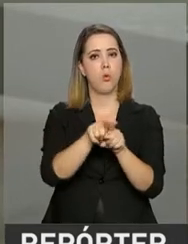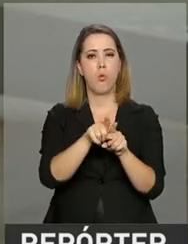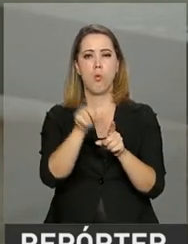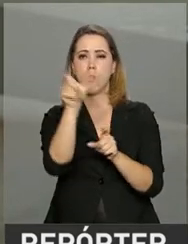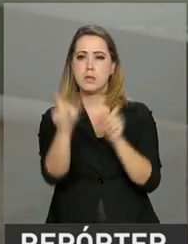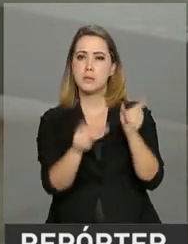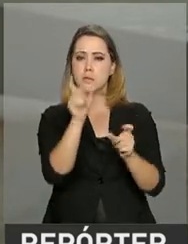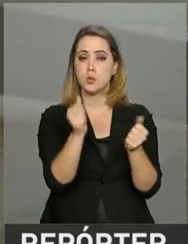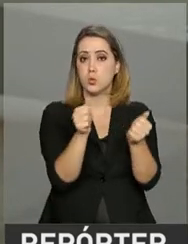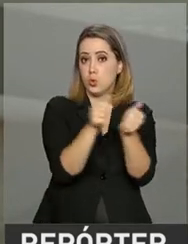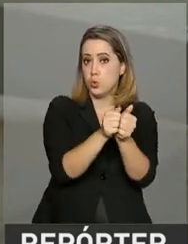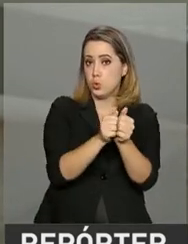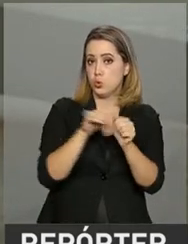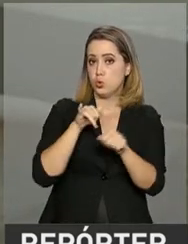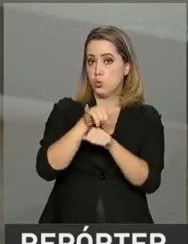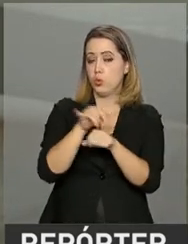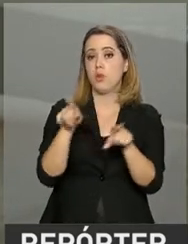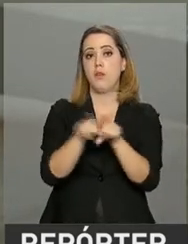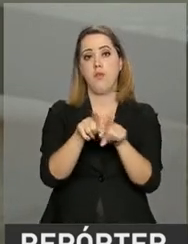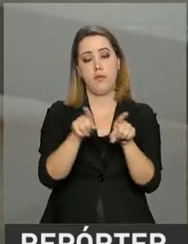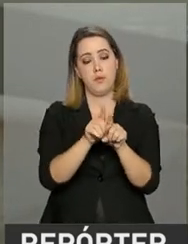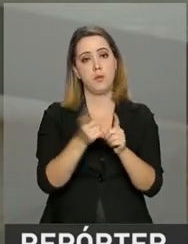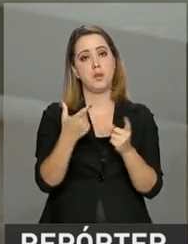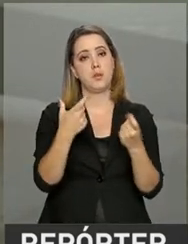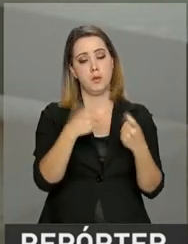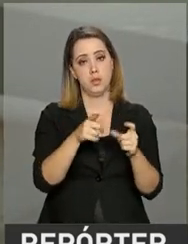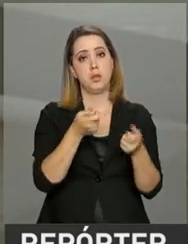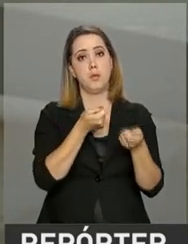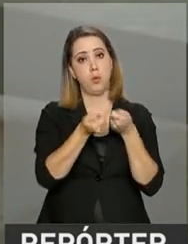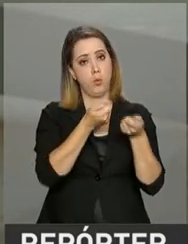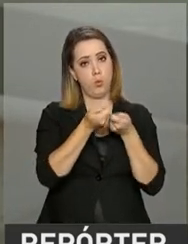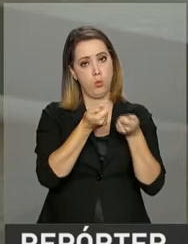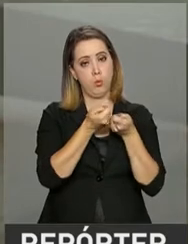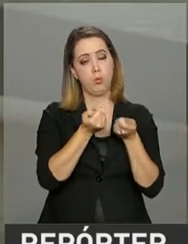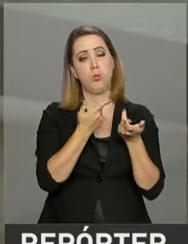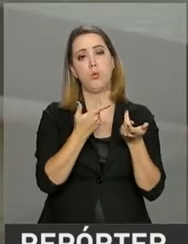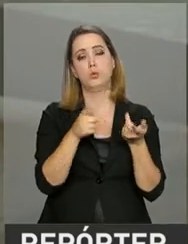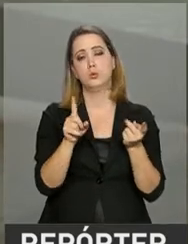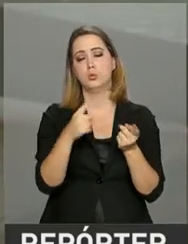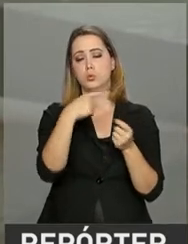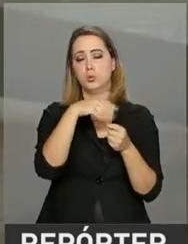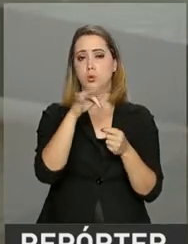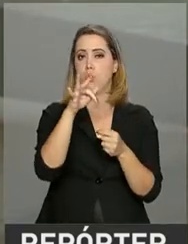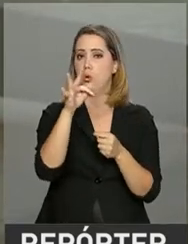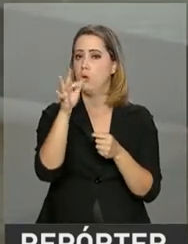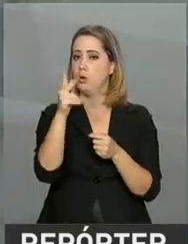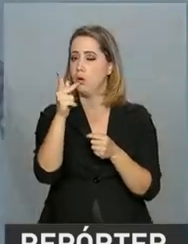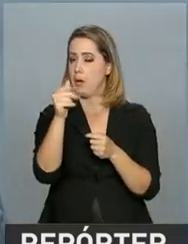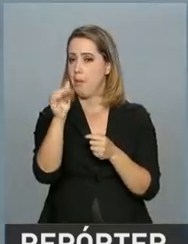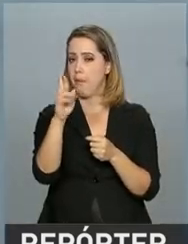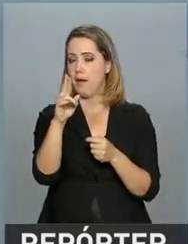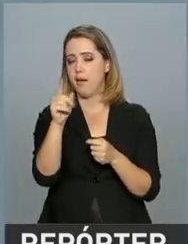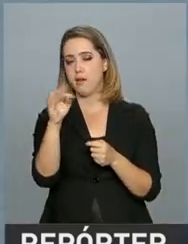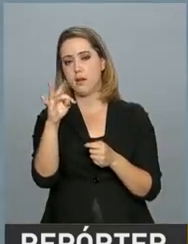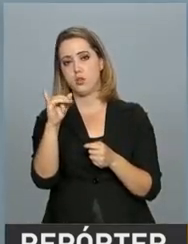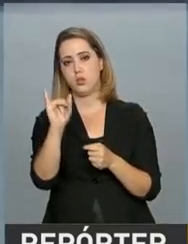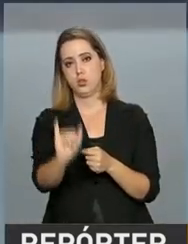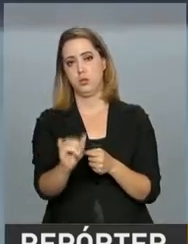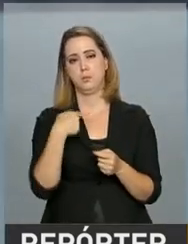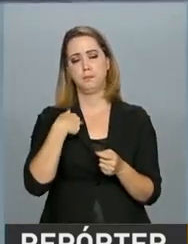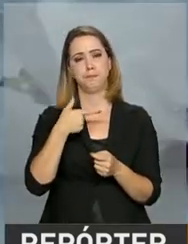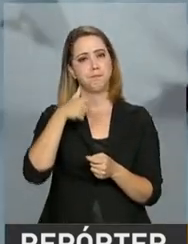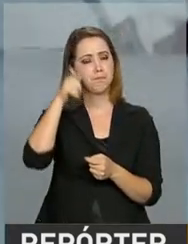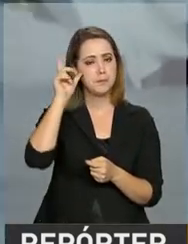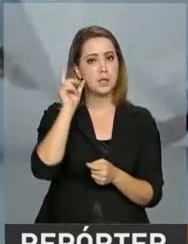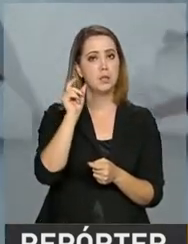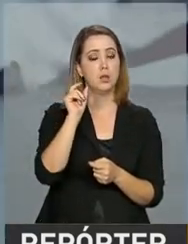com a torre de comando do aeroporto em paraty lembrando que a aeronave saiu de são paulo ontem à tarde por volta da uma